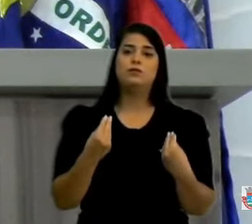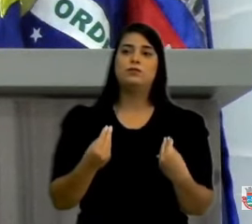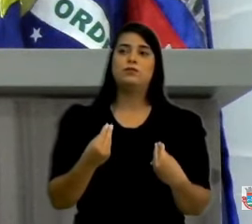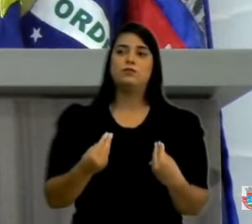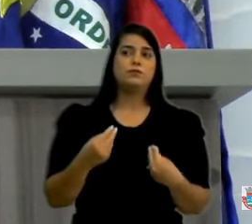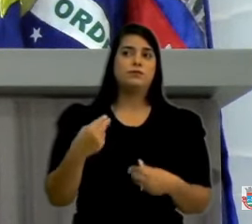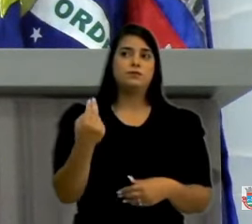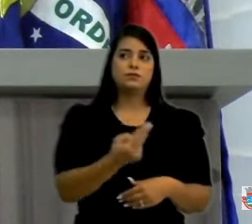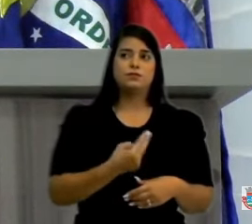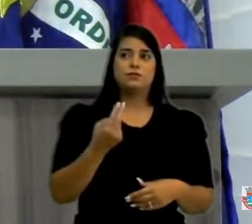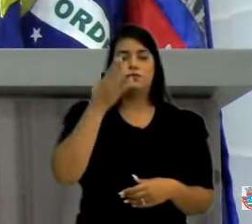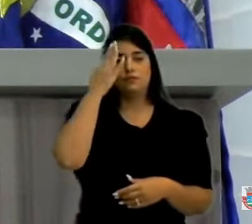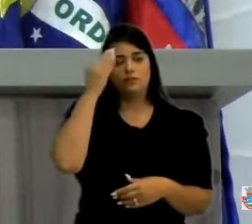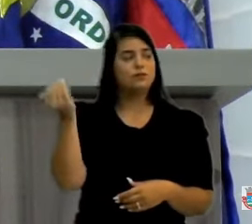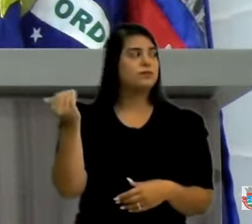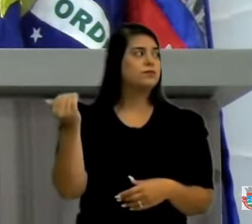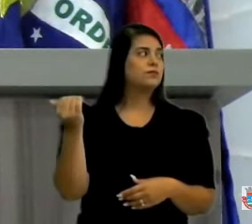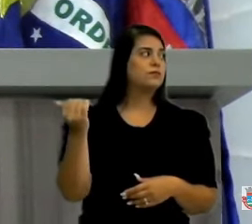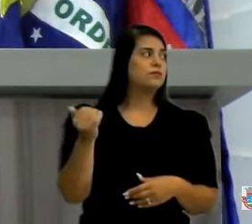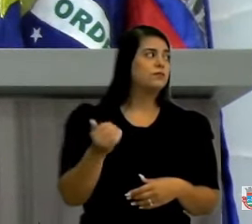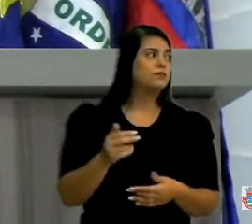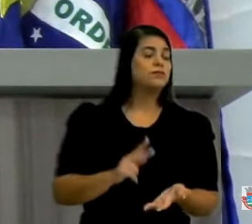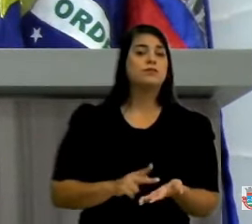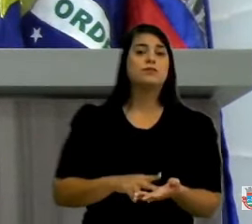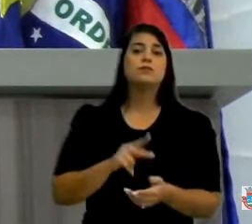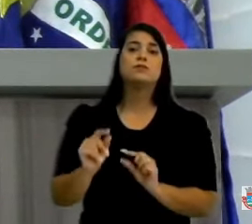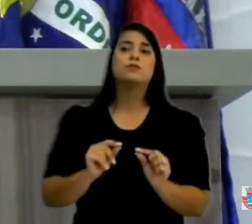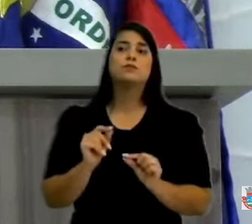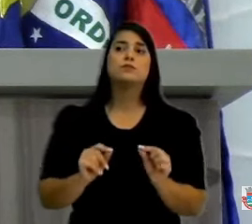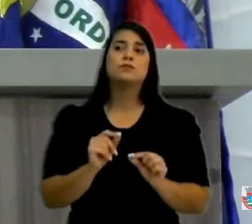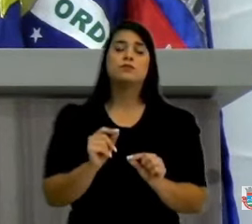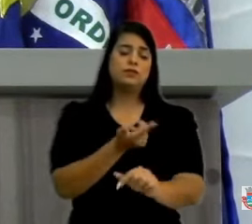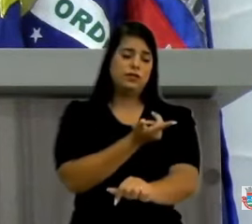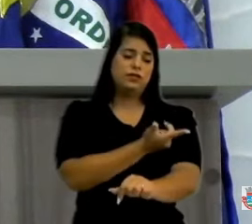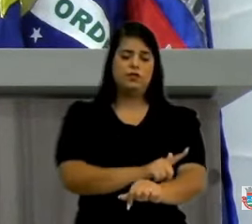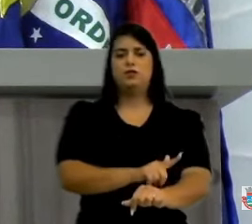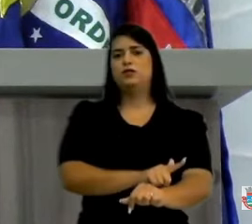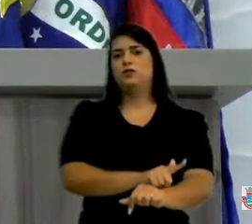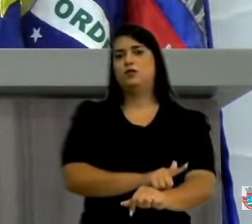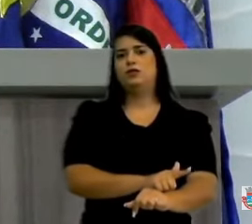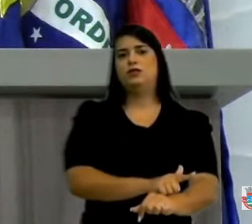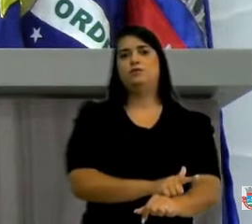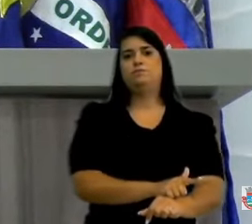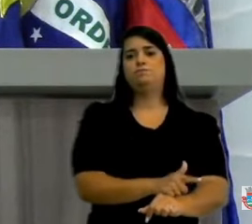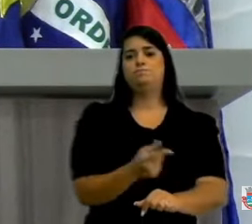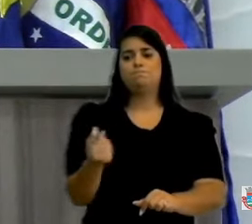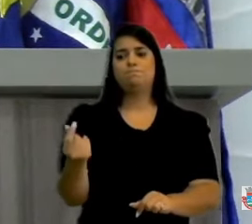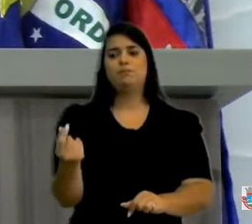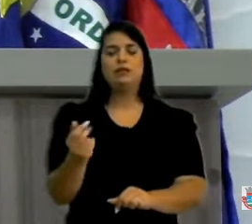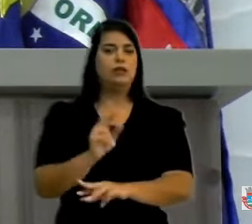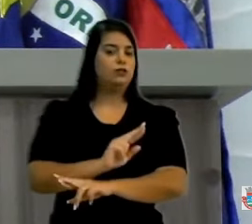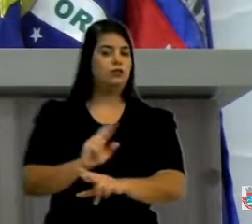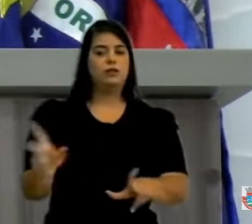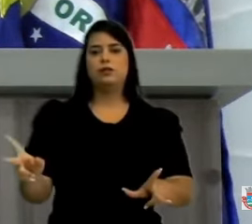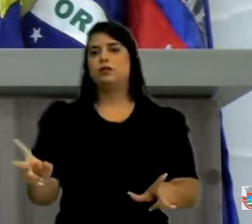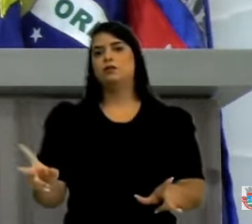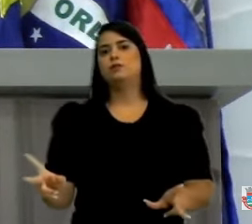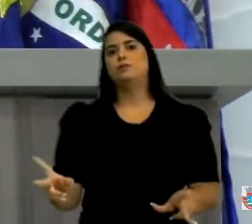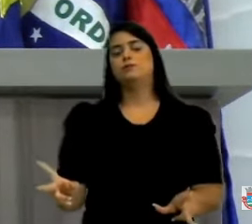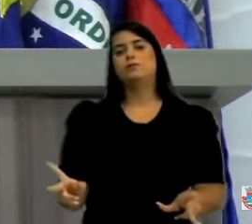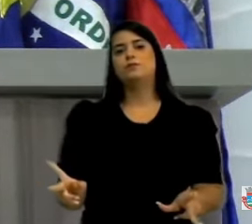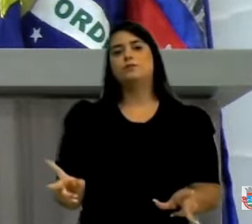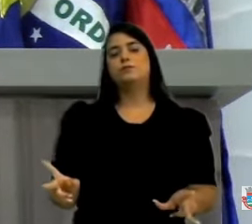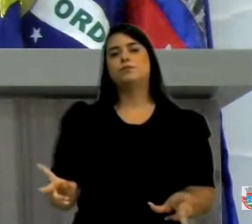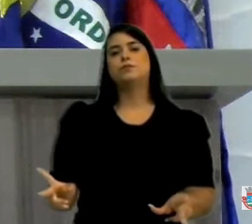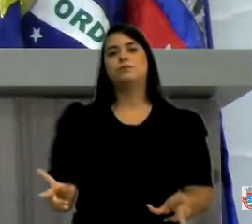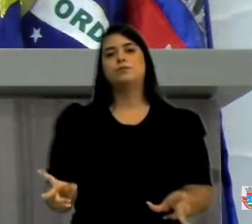gente sabe que, na verdade, dignidade e caráter, não existe dinheiro na face da terra que compre. Para aquele